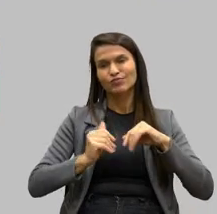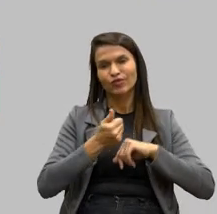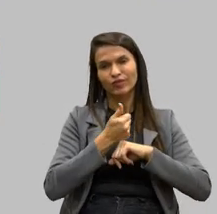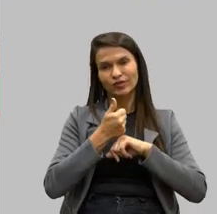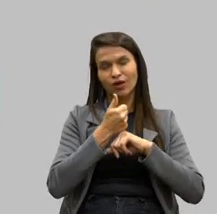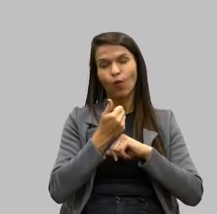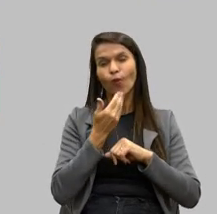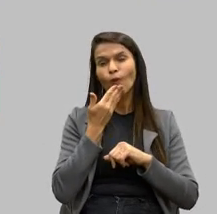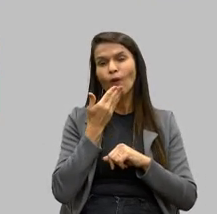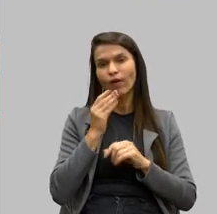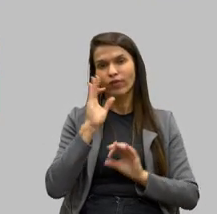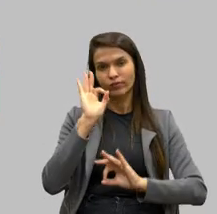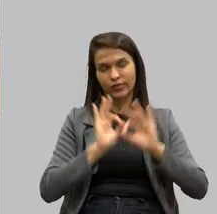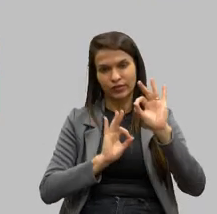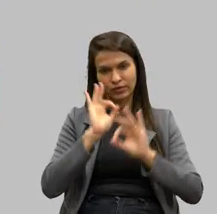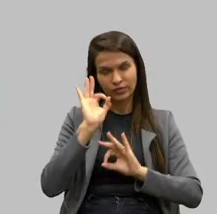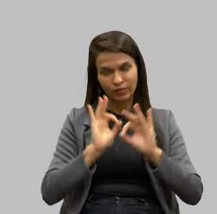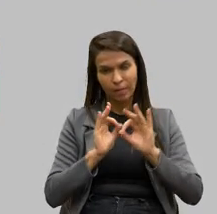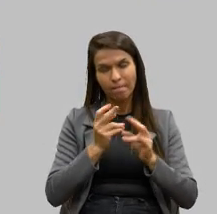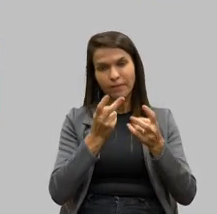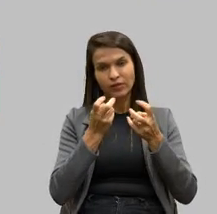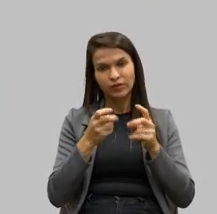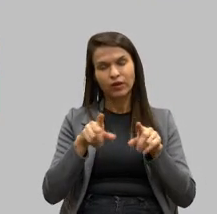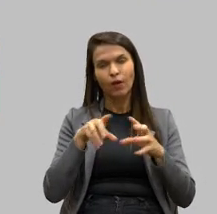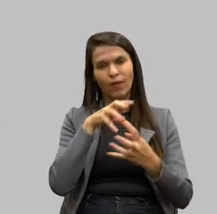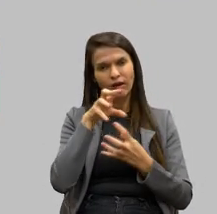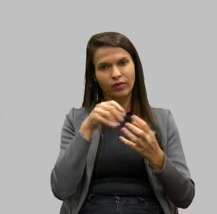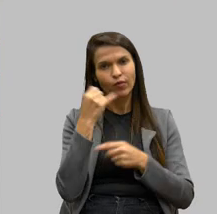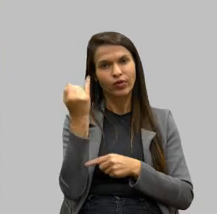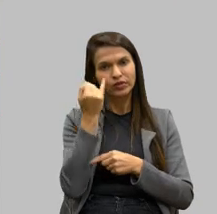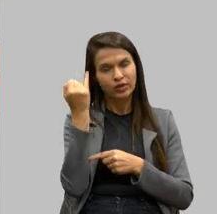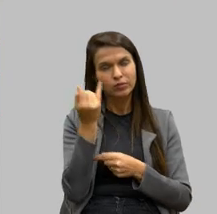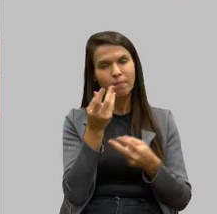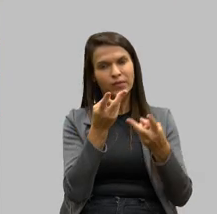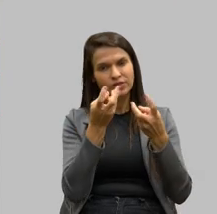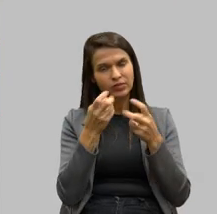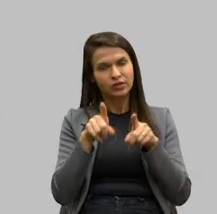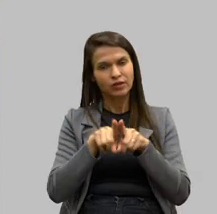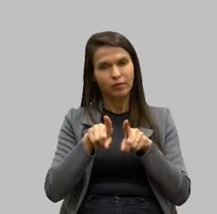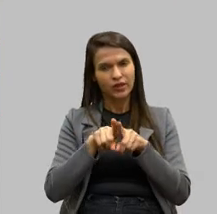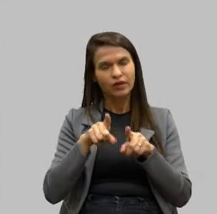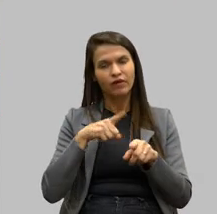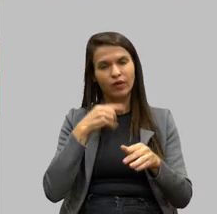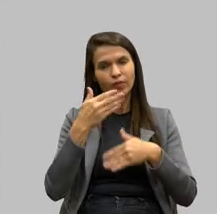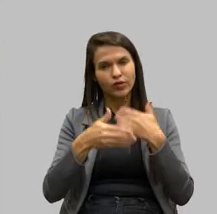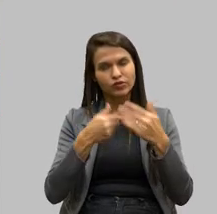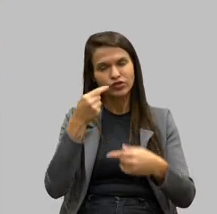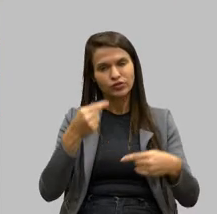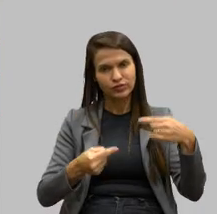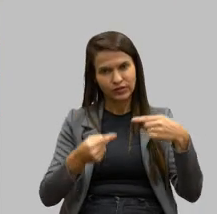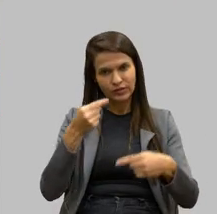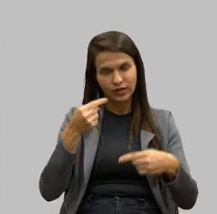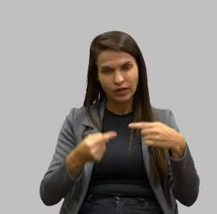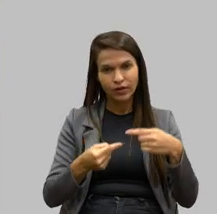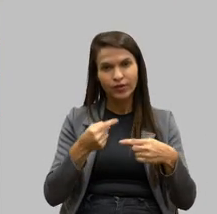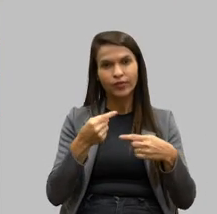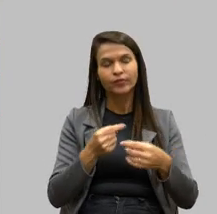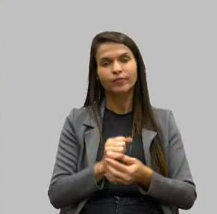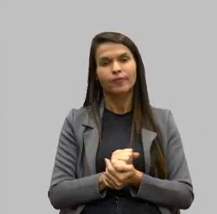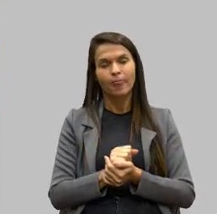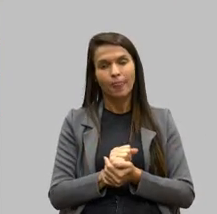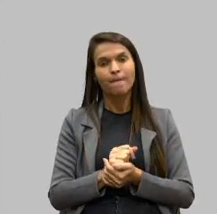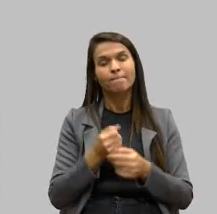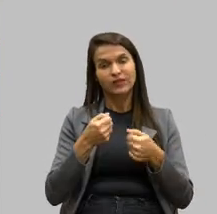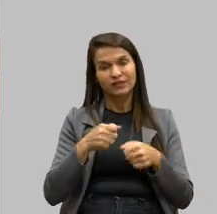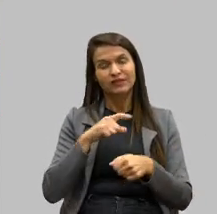planejamento? Considerando uma greve importante, considerando que teve um processo de discussão, deveria